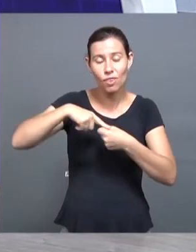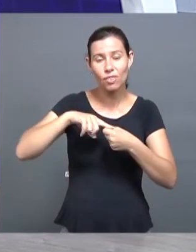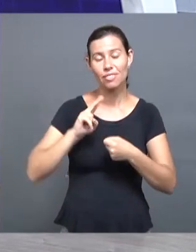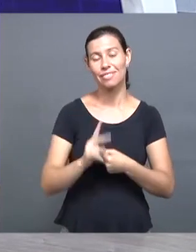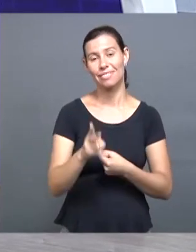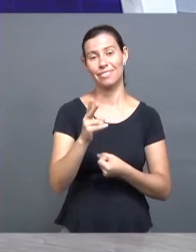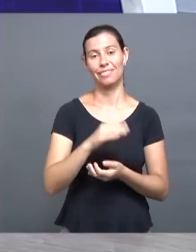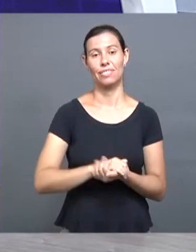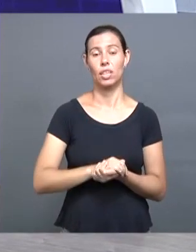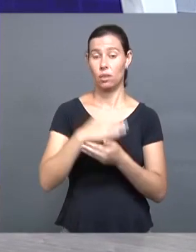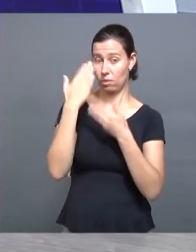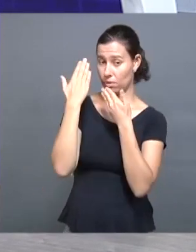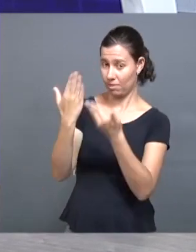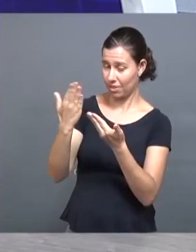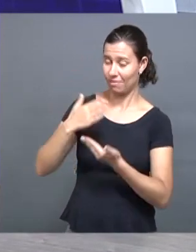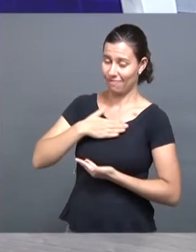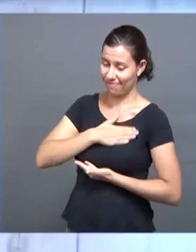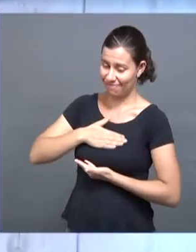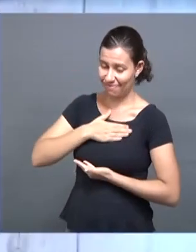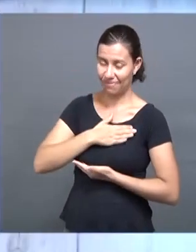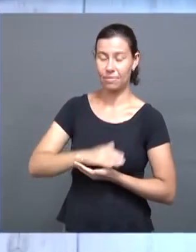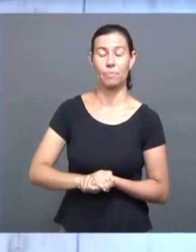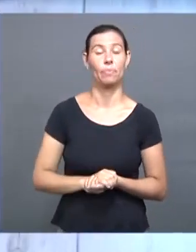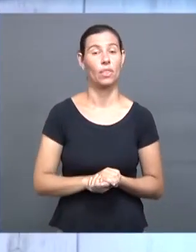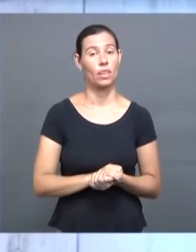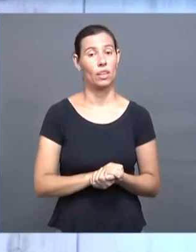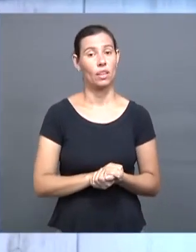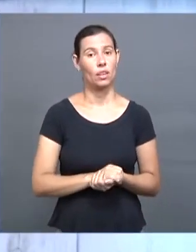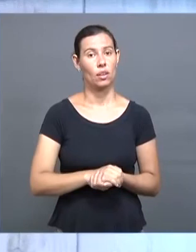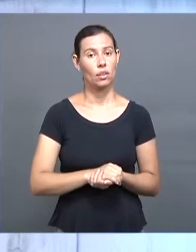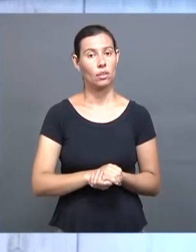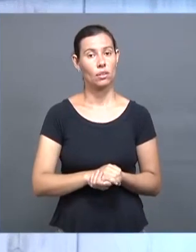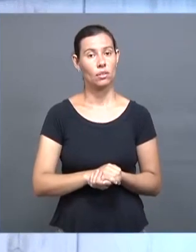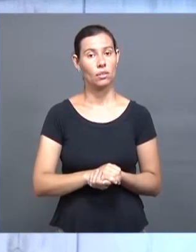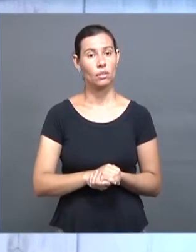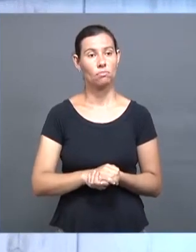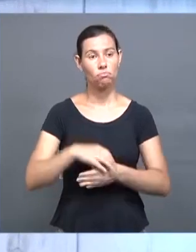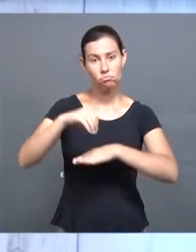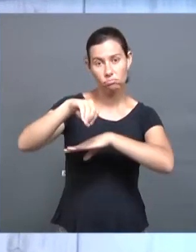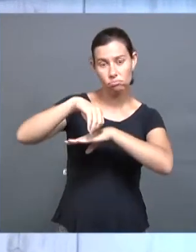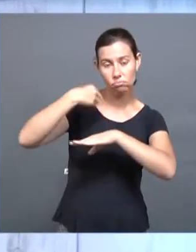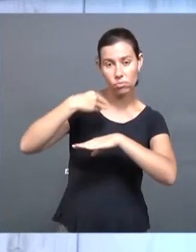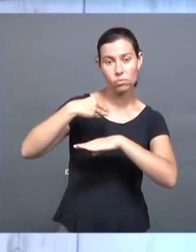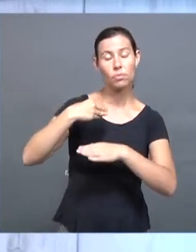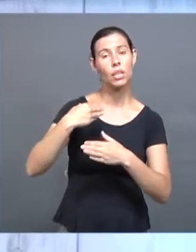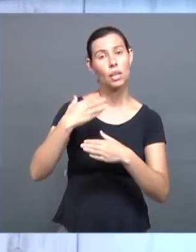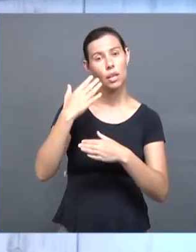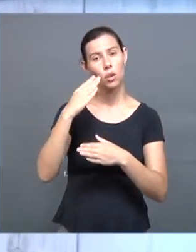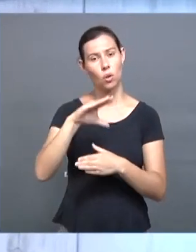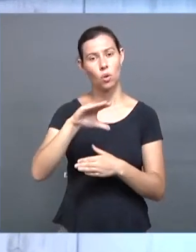Muito obrigado. Foi um prazer. Tá certo. Já ouviu falar em compliance? Na edição de